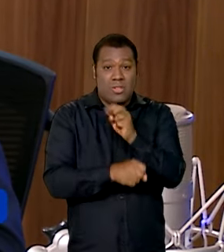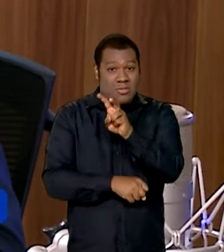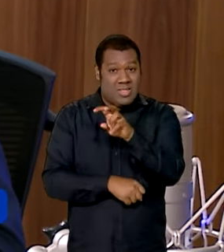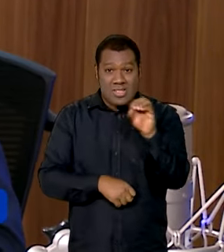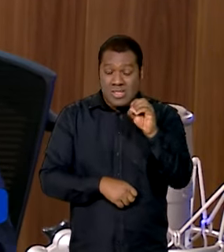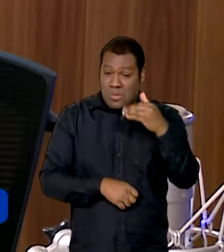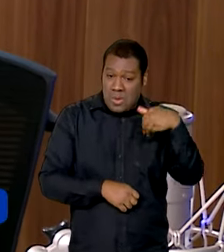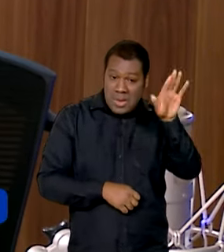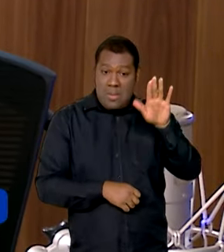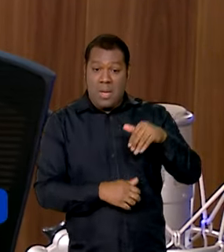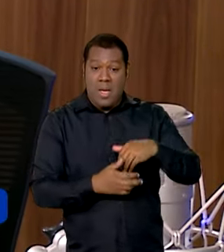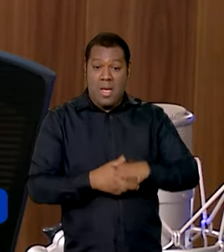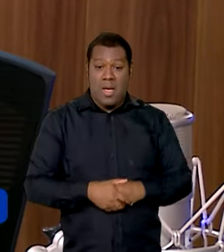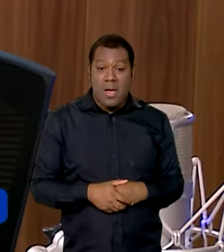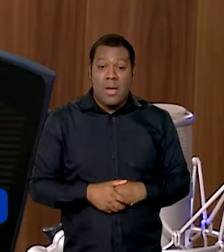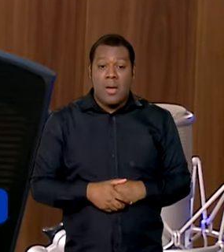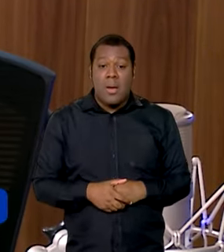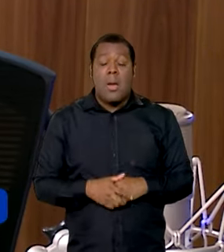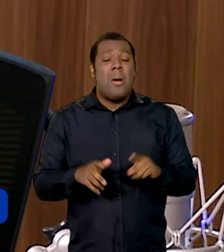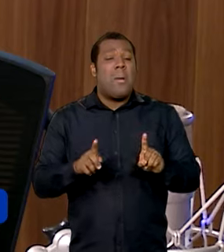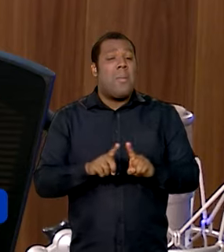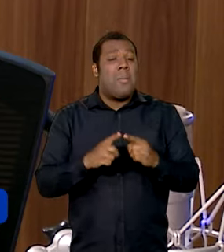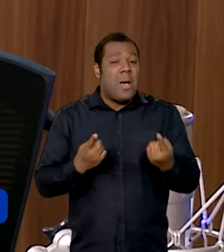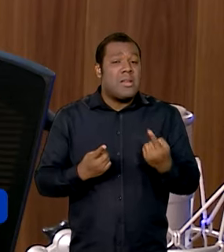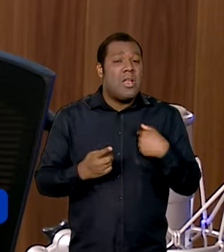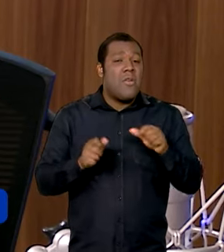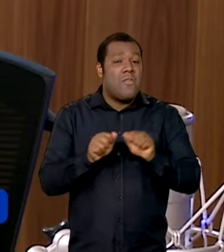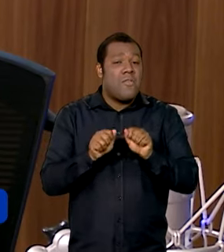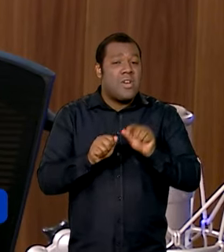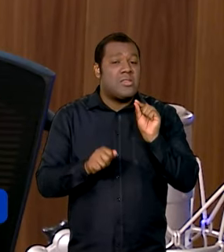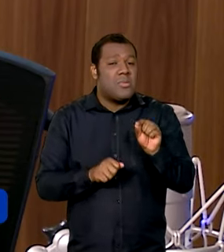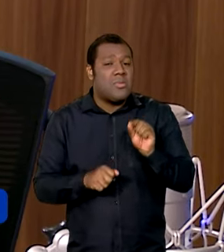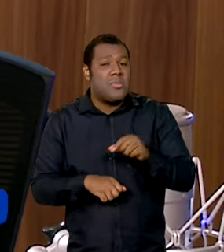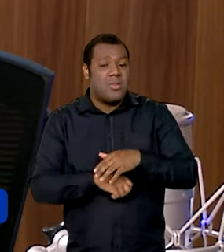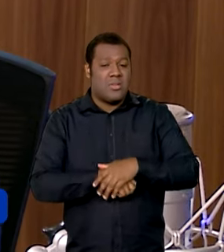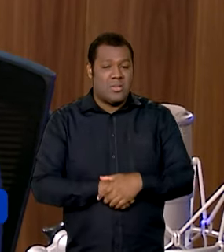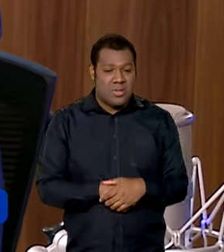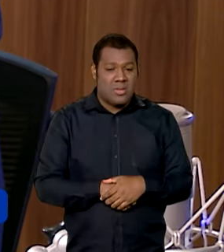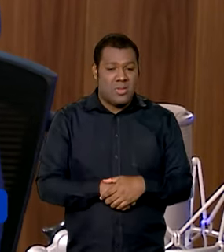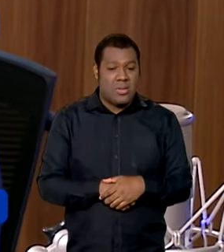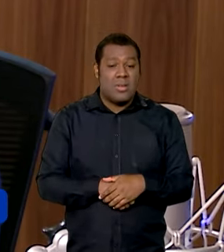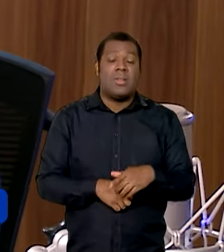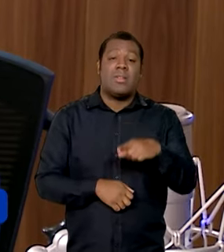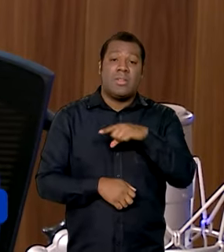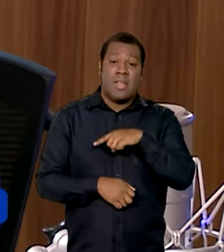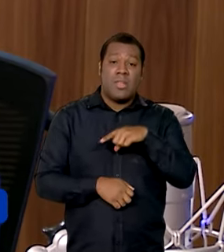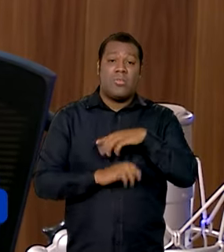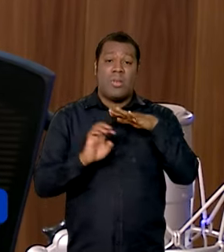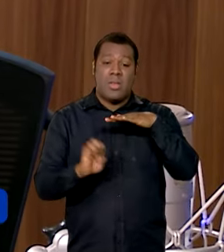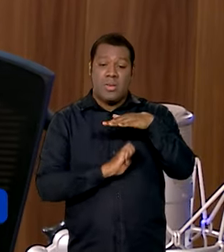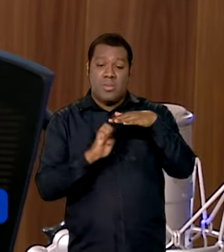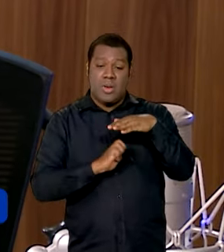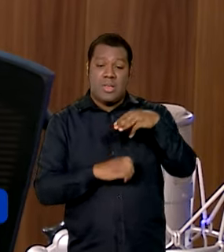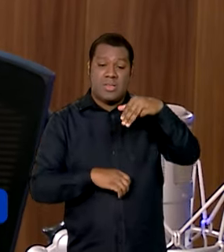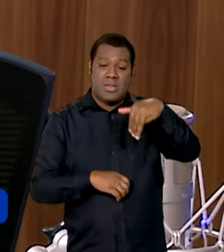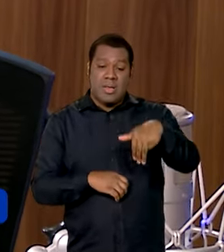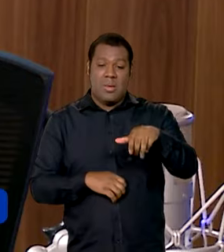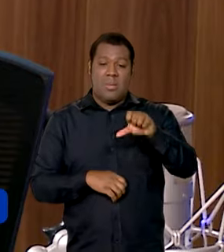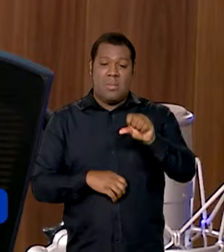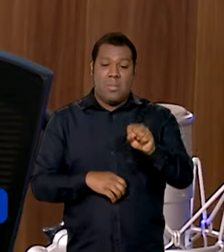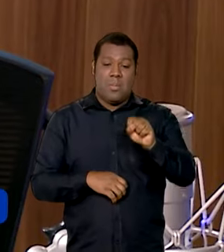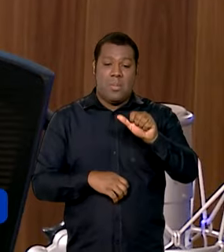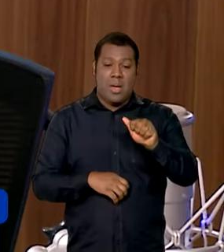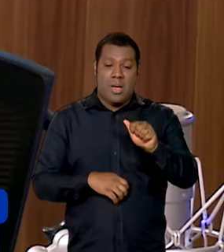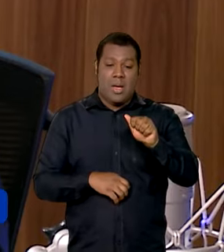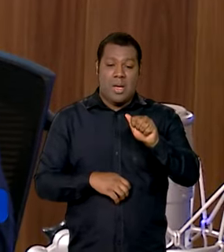Amapá mas o que que eu fiz aqui você conhece Amazon by é uma cooperativa lá do bailique da for do Amazonas do encontro do